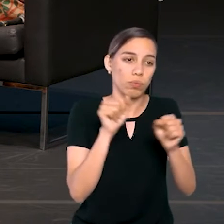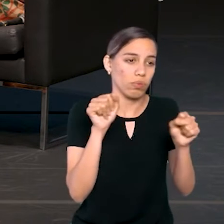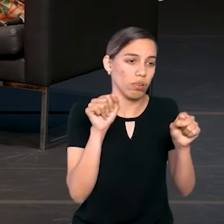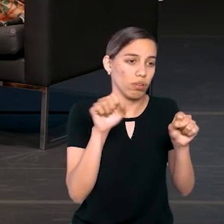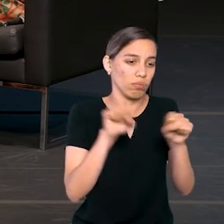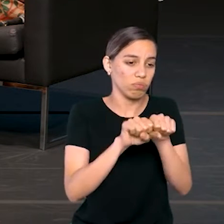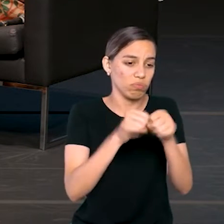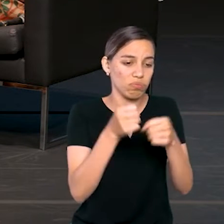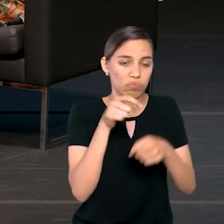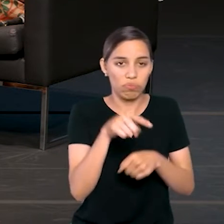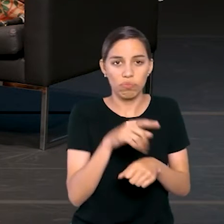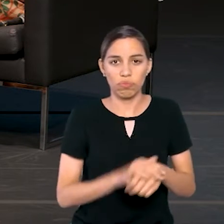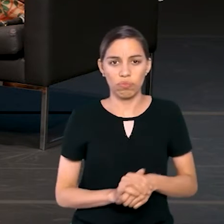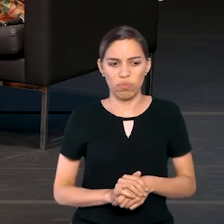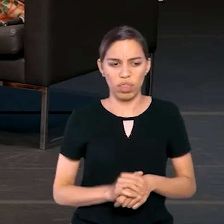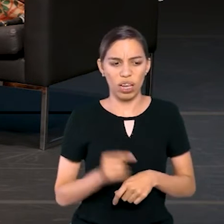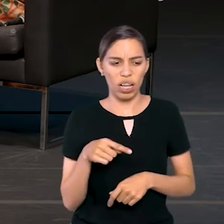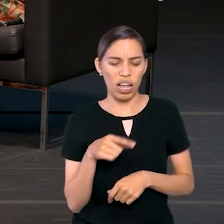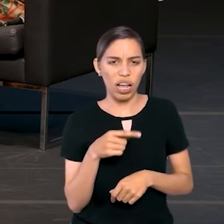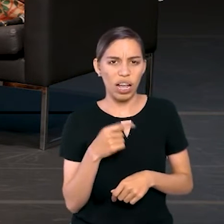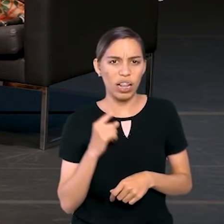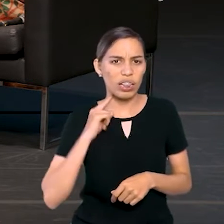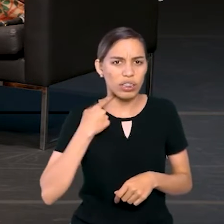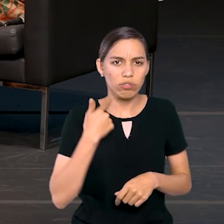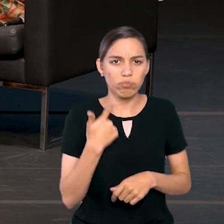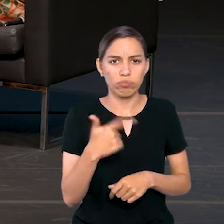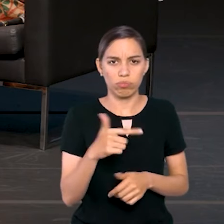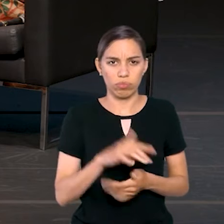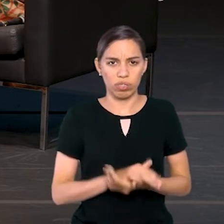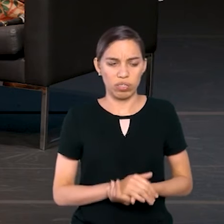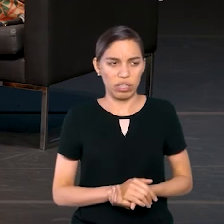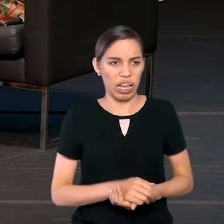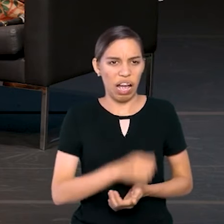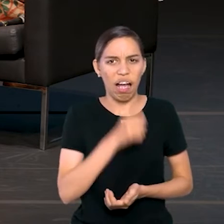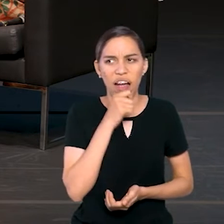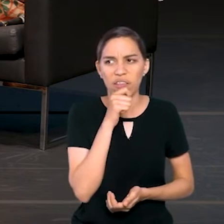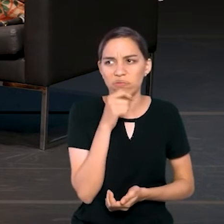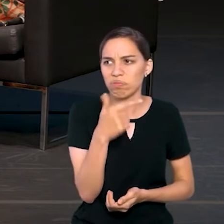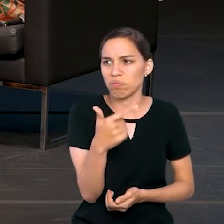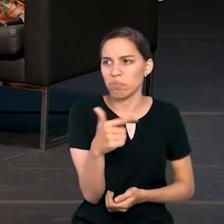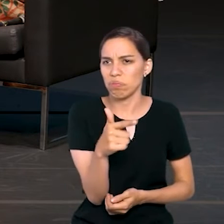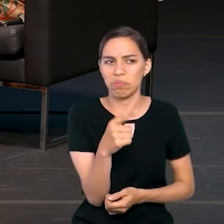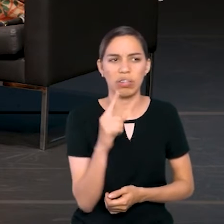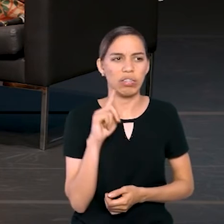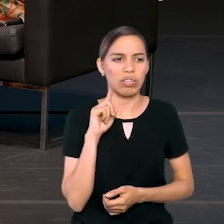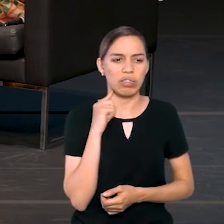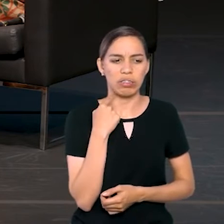lixo, né? Ainda não chegaram a essa sofisticada